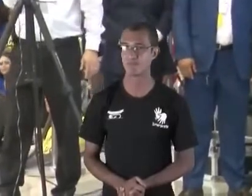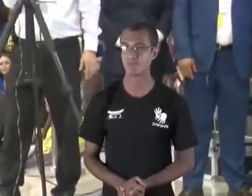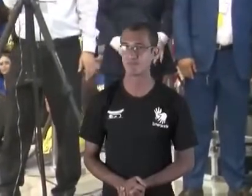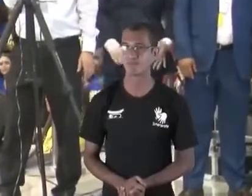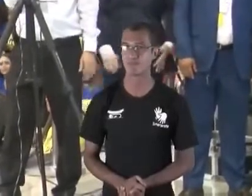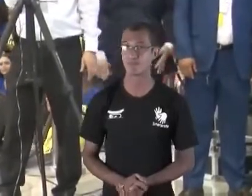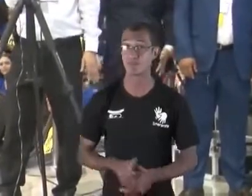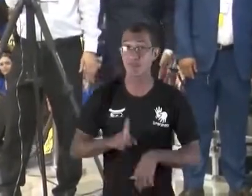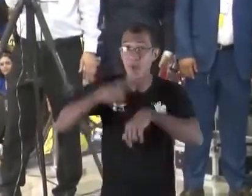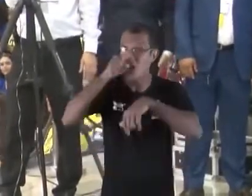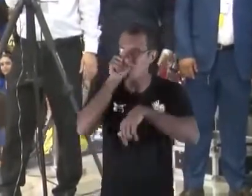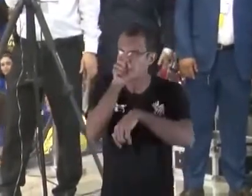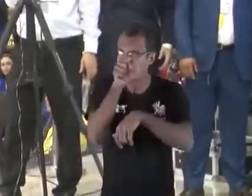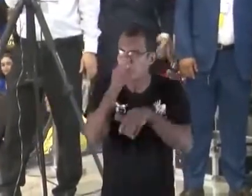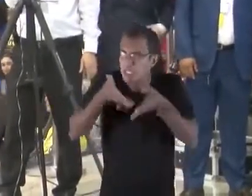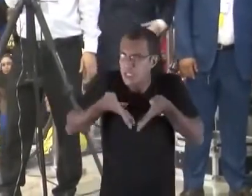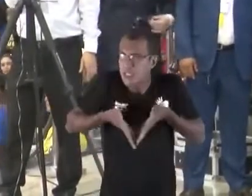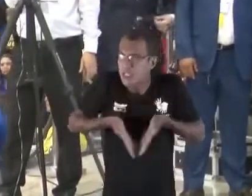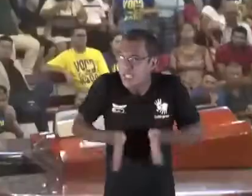Quando você nasceu,